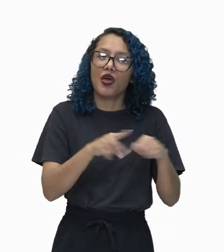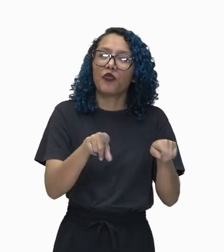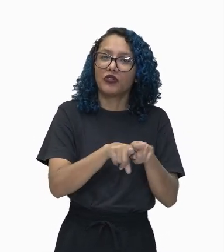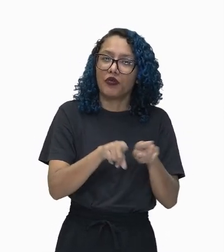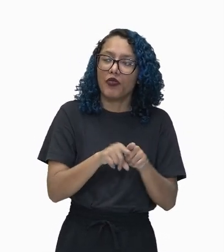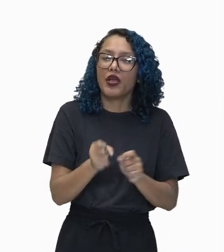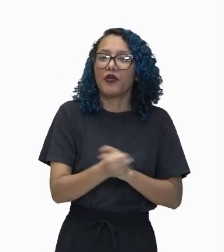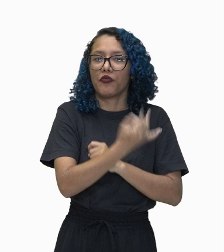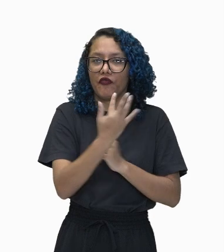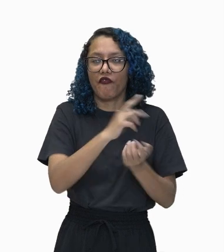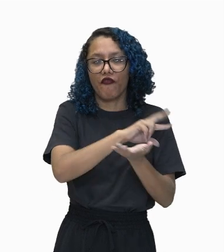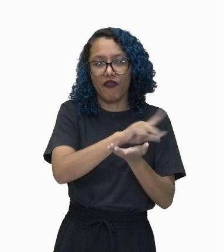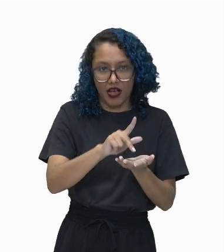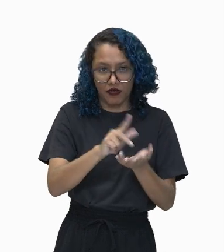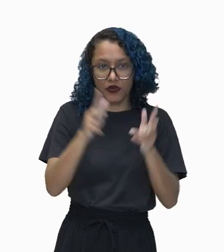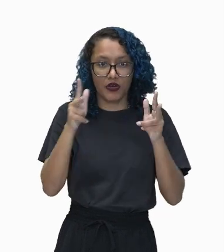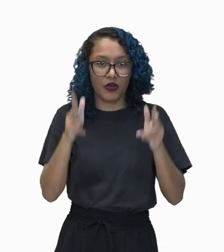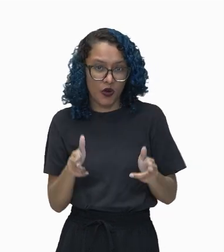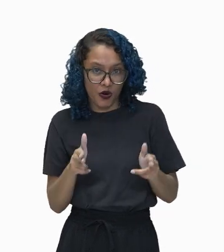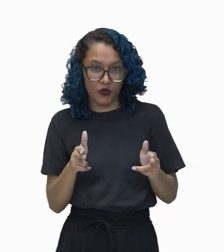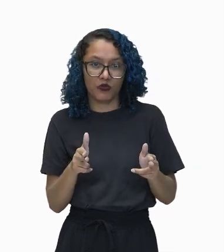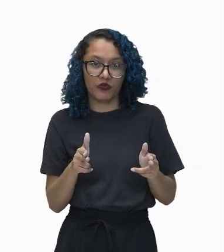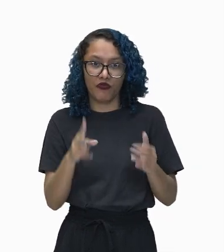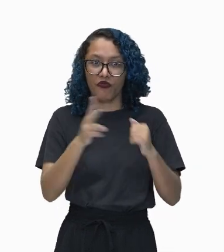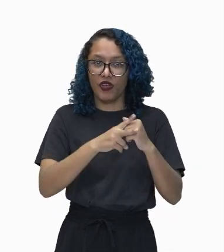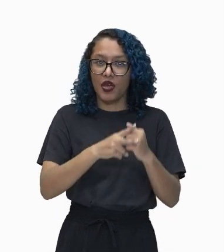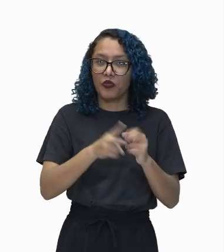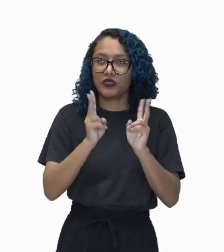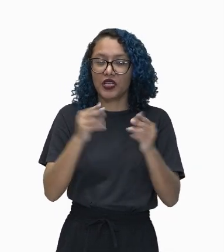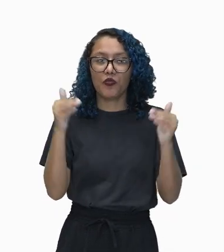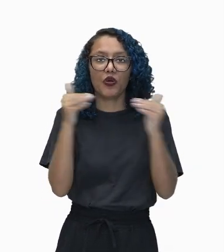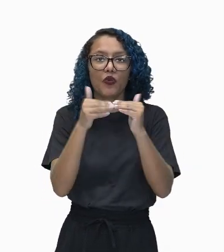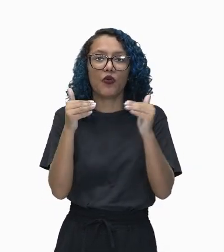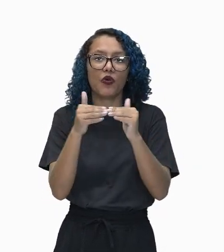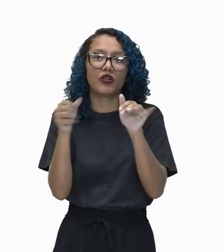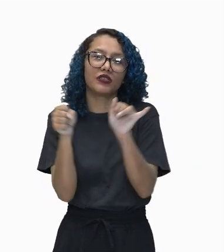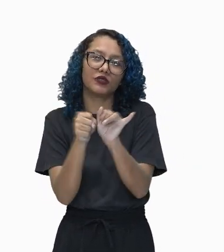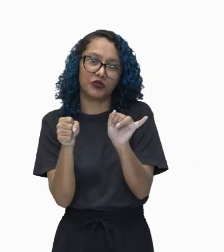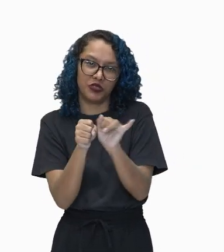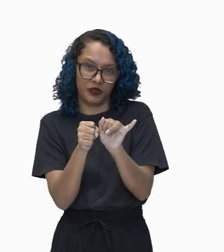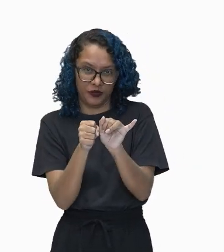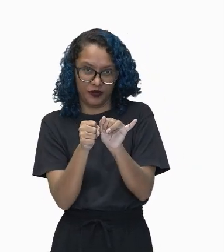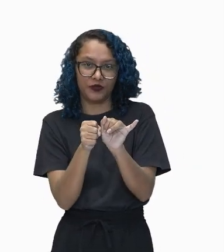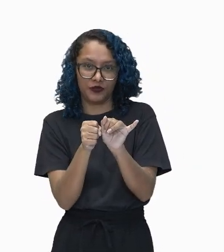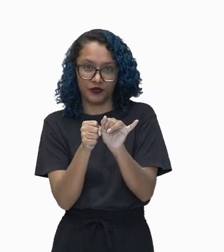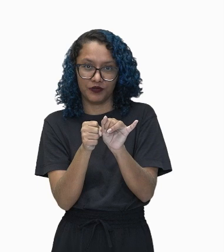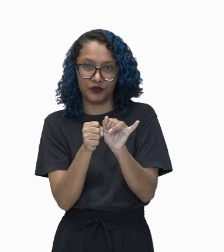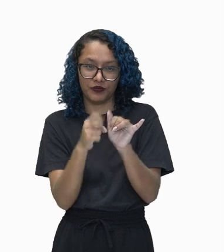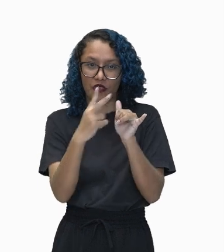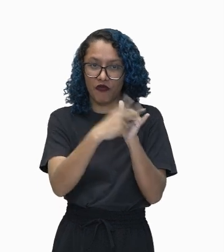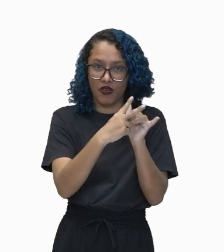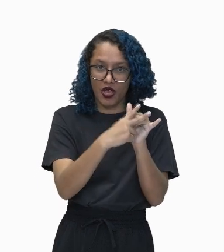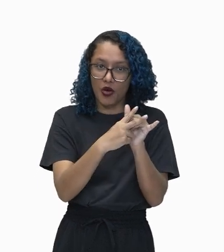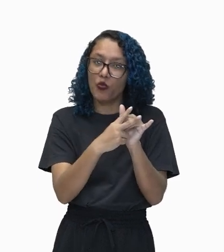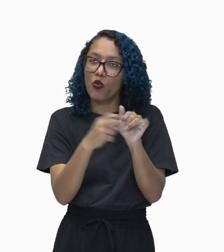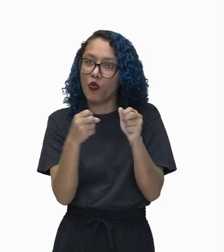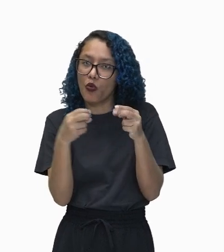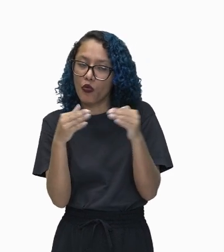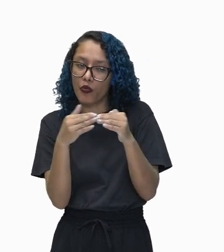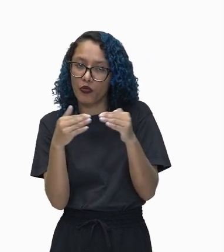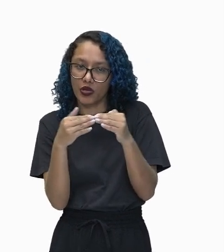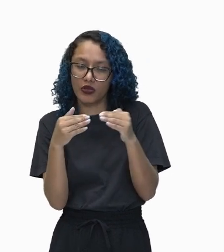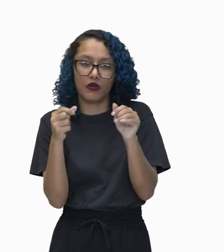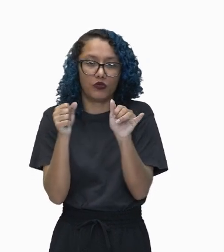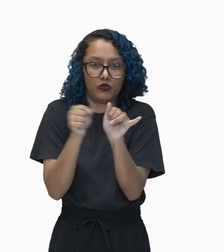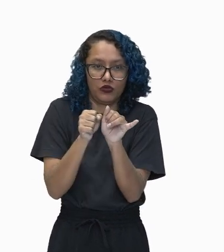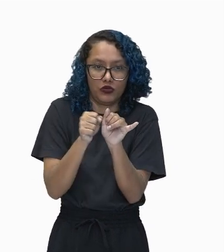mesma pessoa e no mesmo número que o sujeito. Ele vai concordar, ok? Outra situação é a